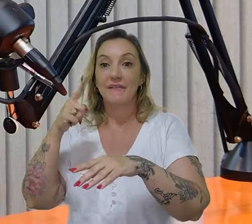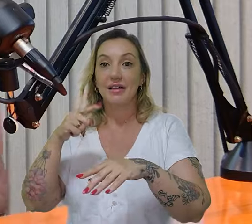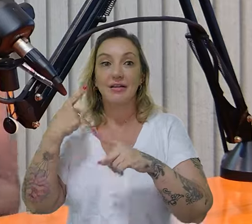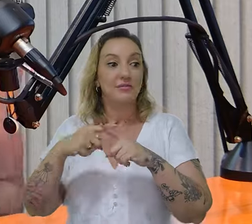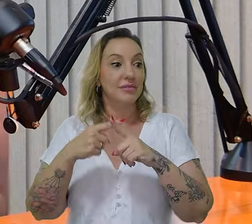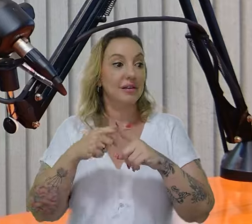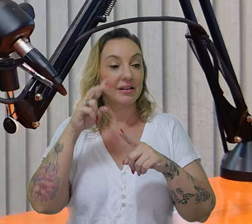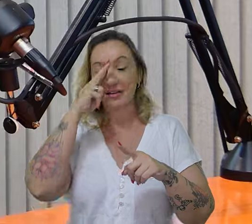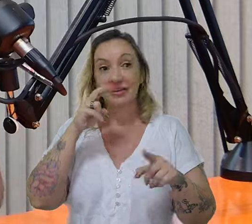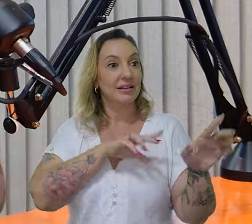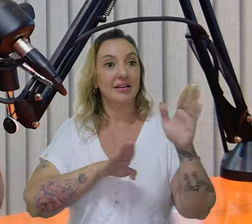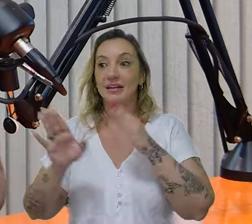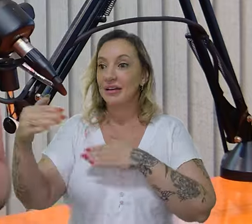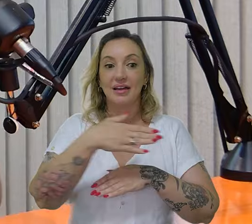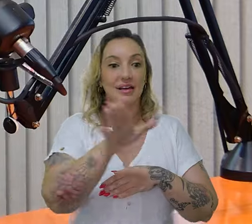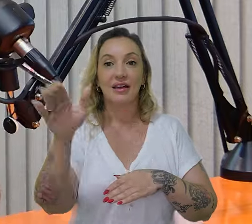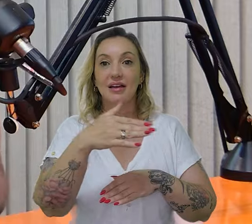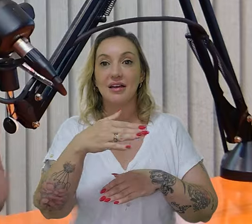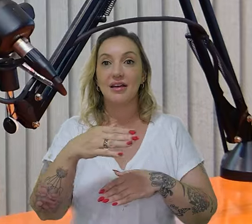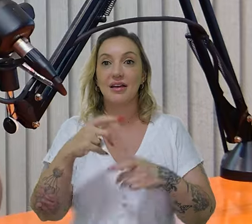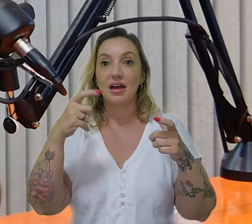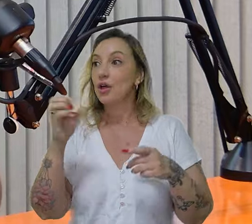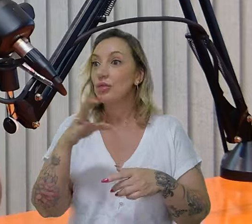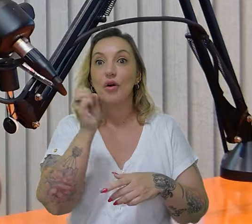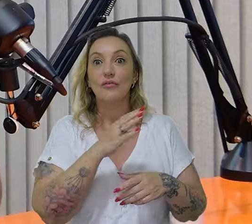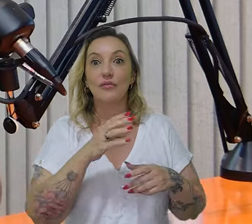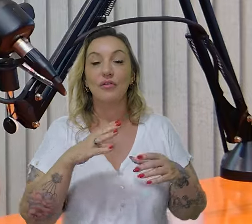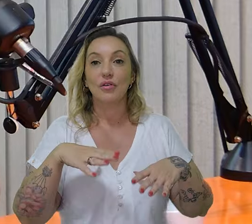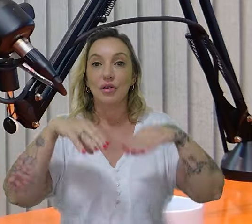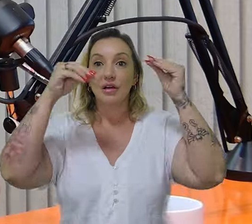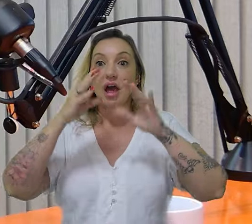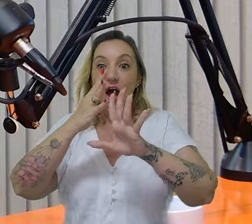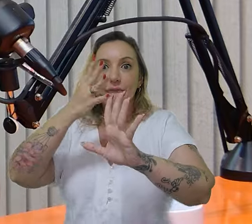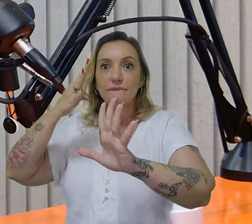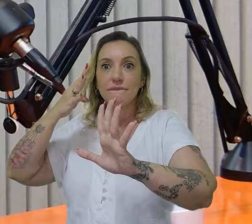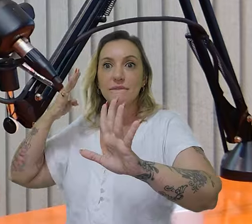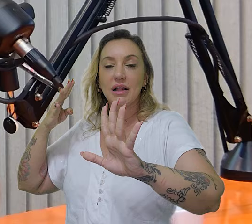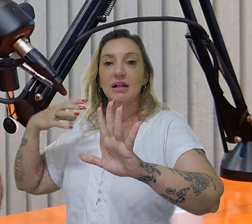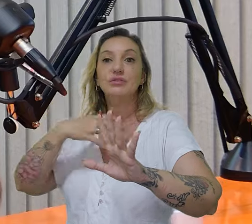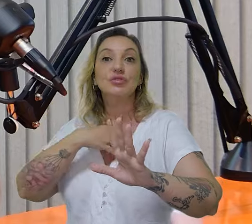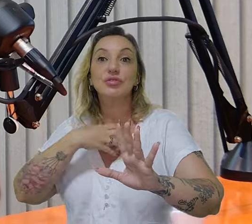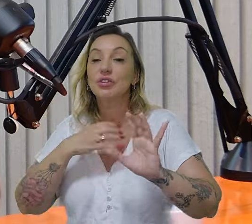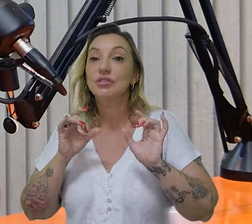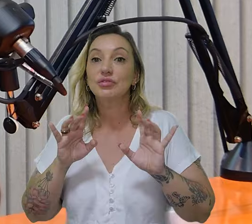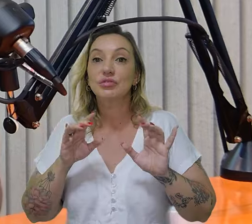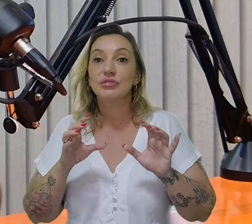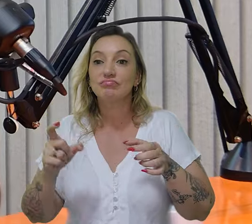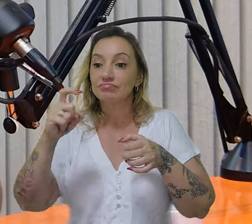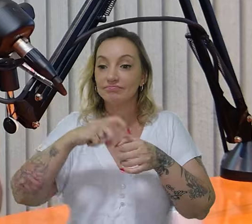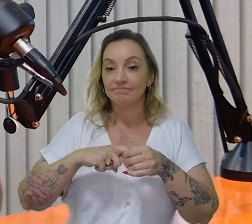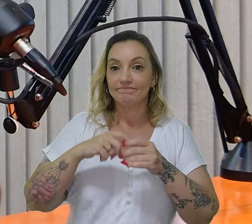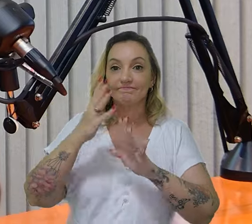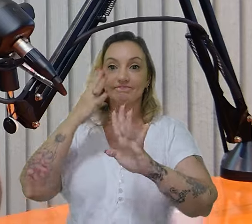porque cada ambiente que a fila vira é um pedaço novo do castelo e é uma fila gente isso é só um jeito de te engajar naquela